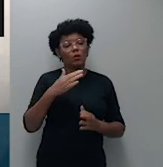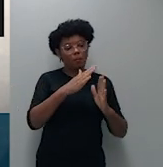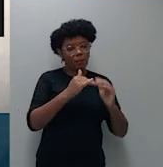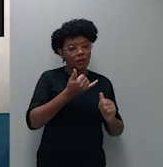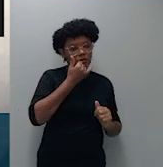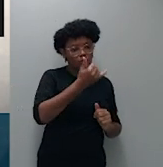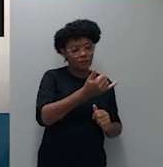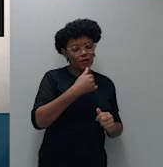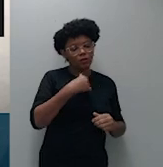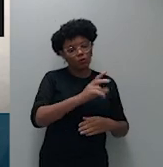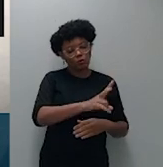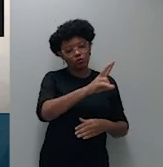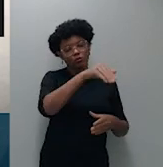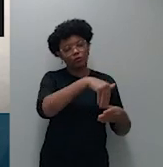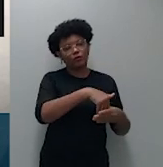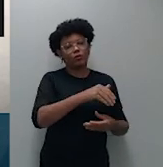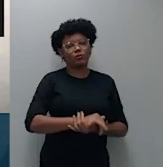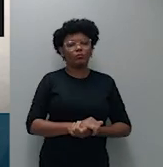Mateus